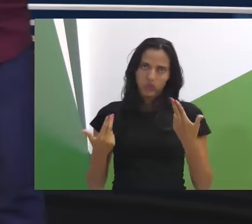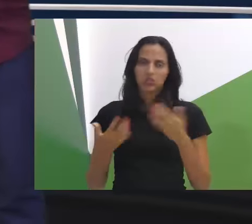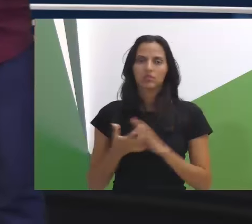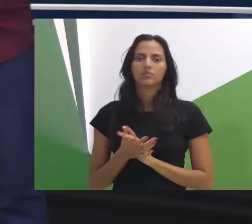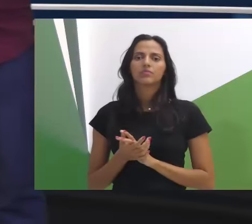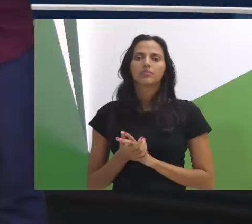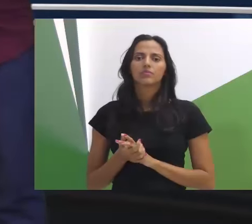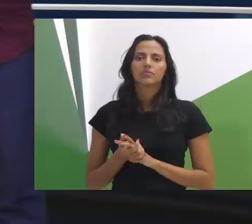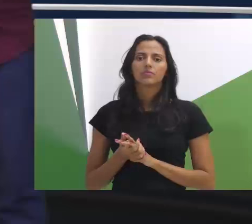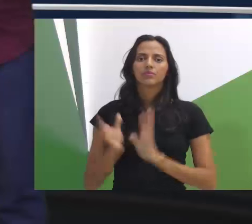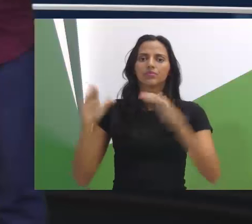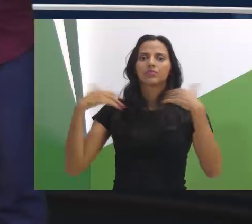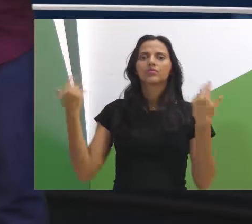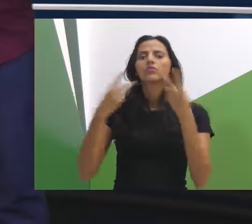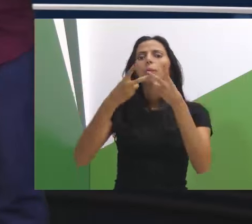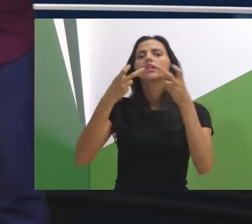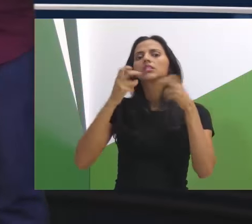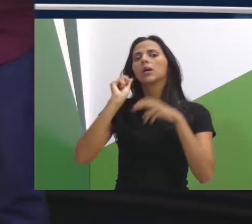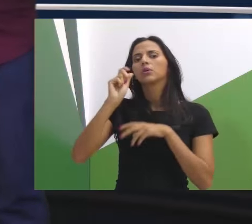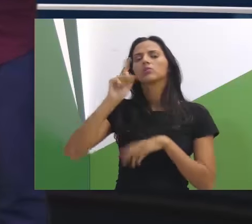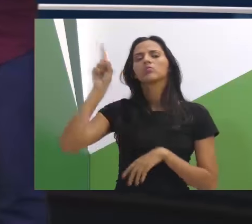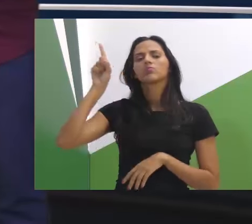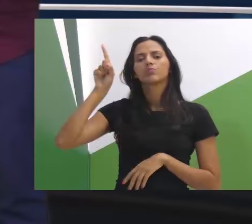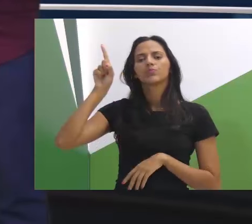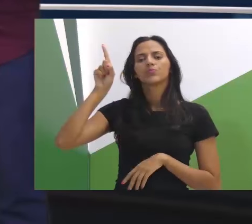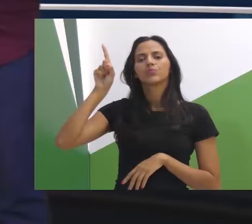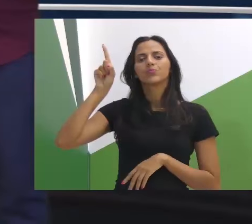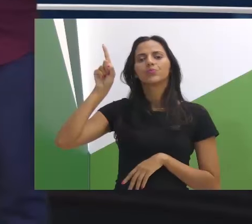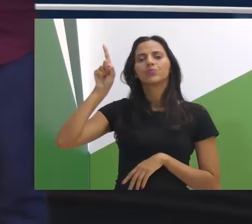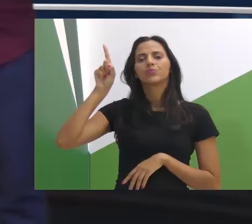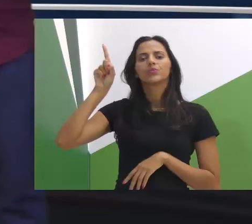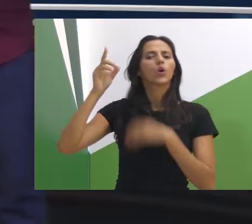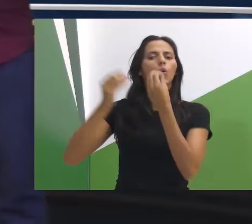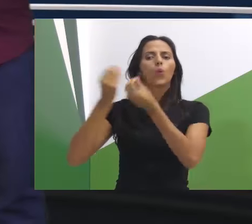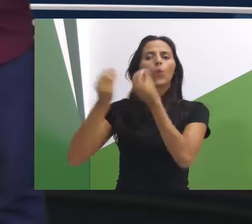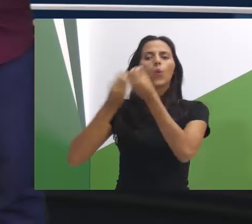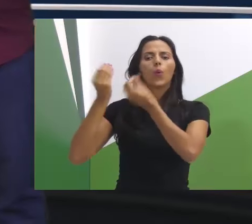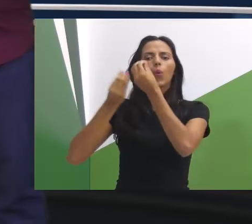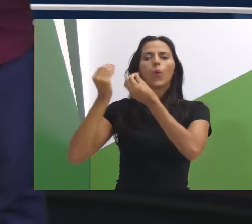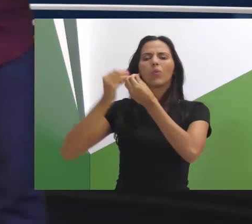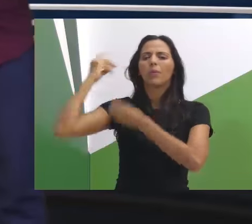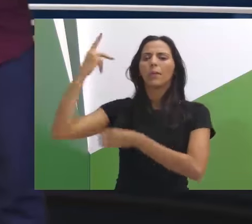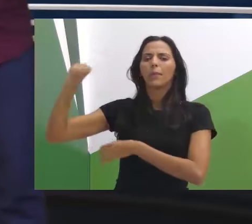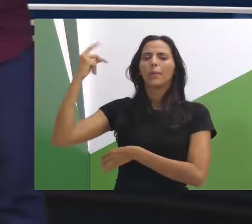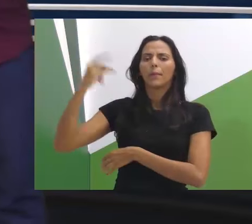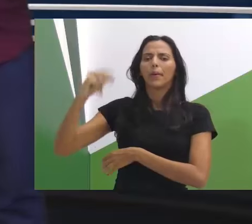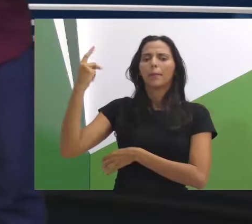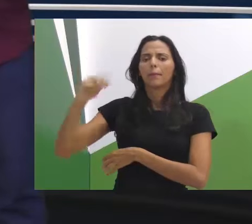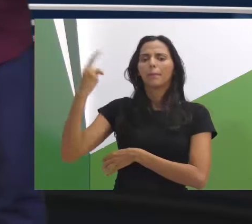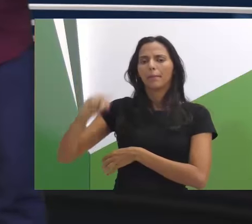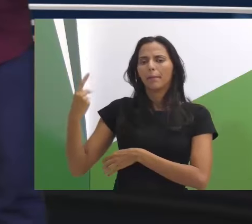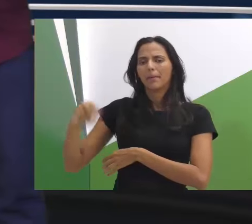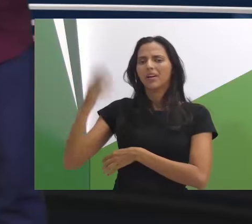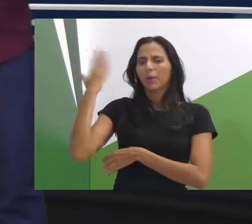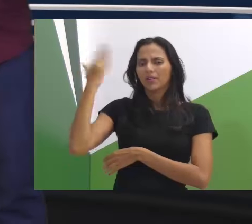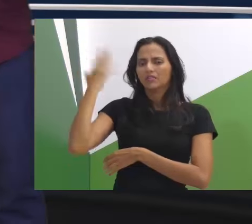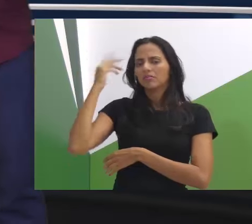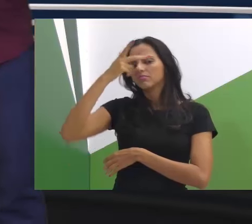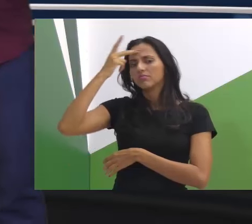cotidiano. Então a gente percebe o seguinte, como o castigo, o açoite era comum na época,